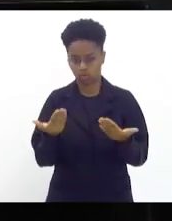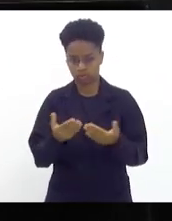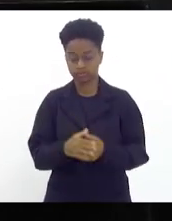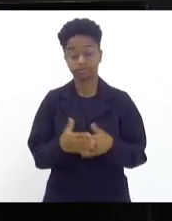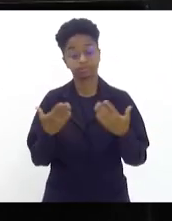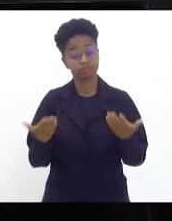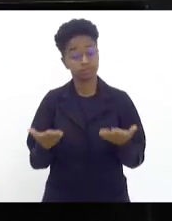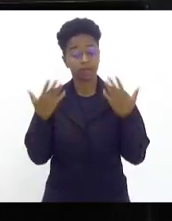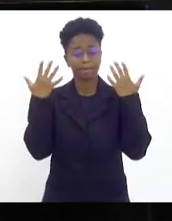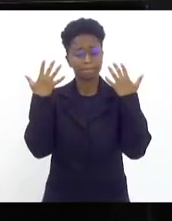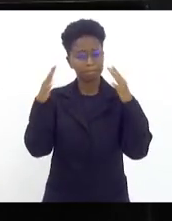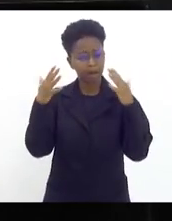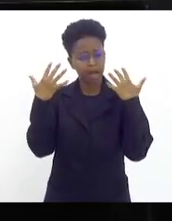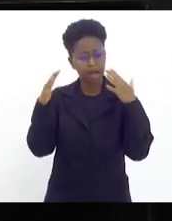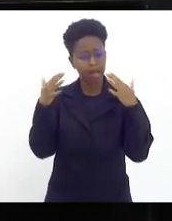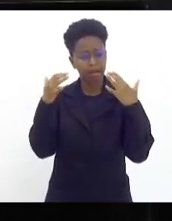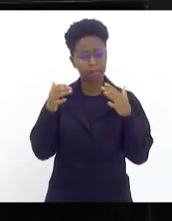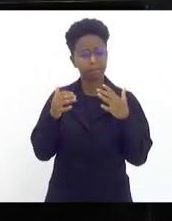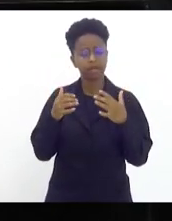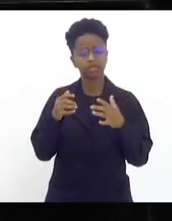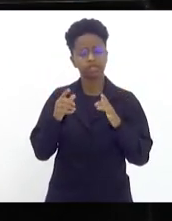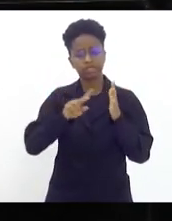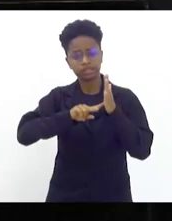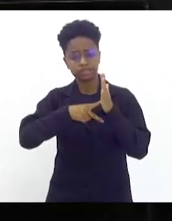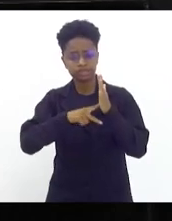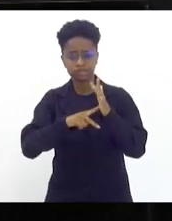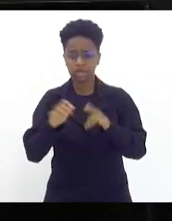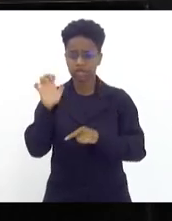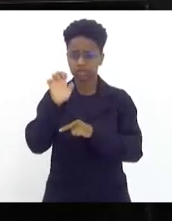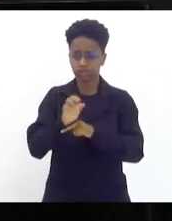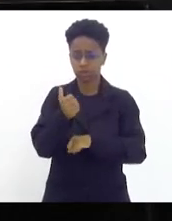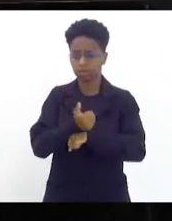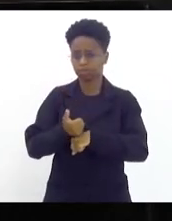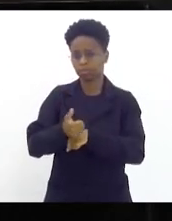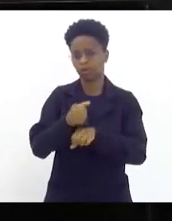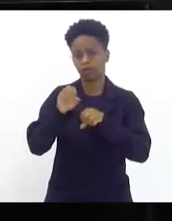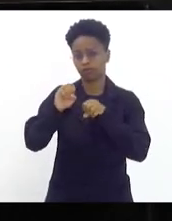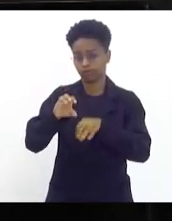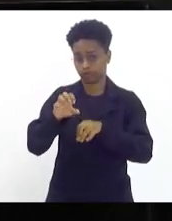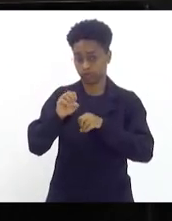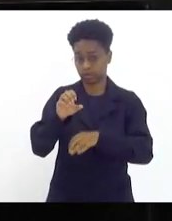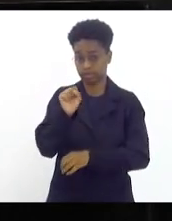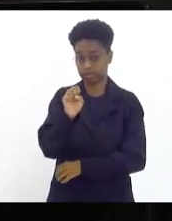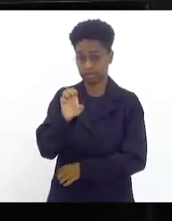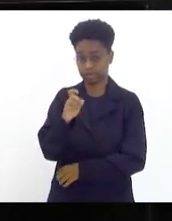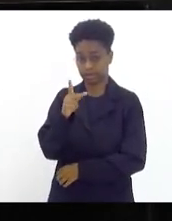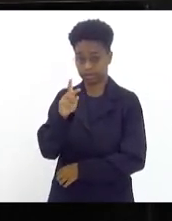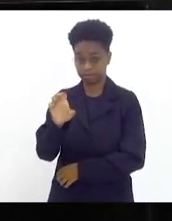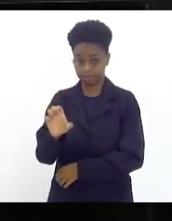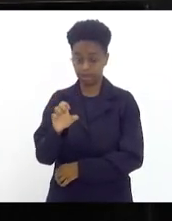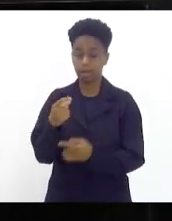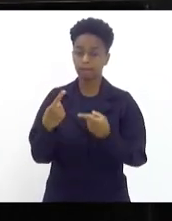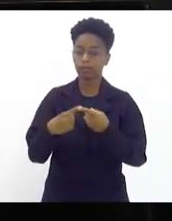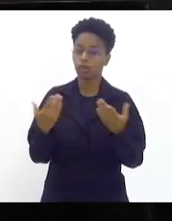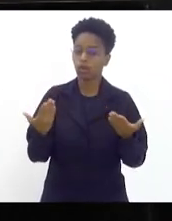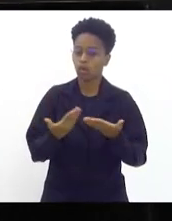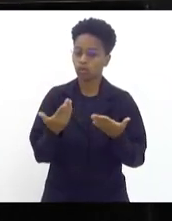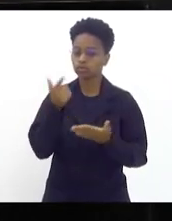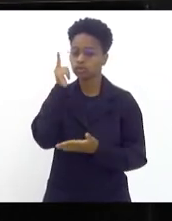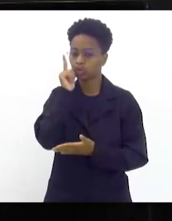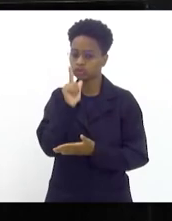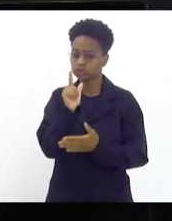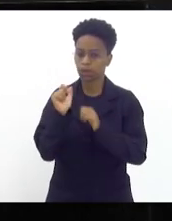parabenizo o combativo Sindicato Estadual dos profissionais de educação o CEP que hoje reuniu